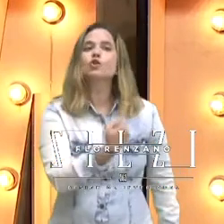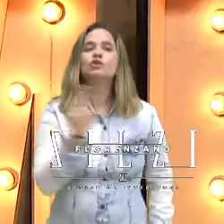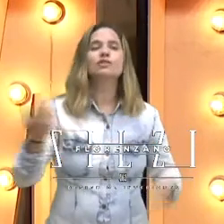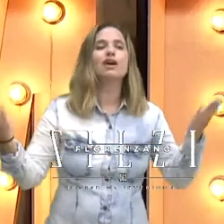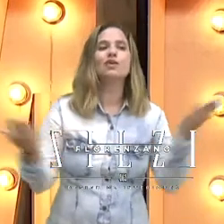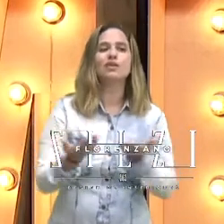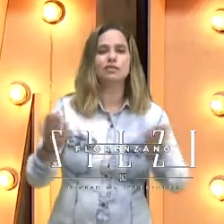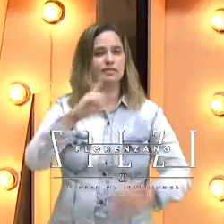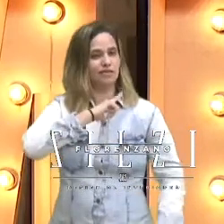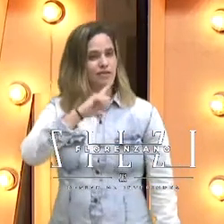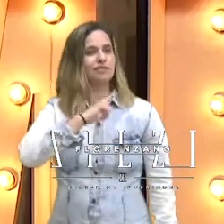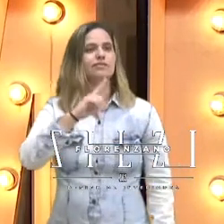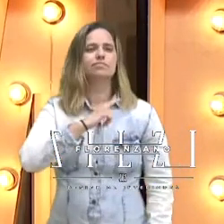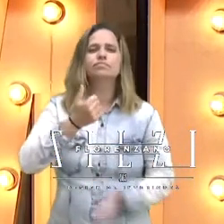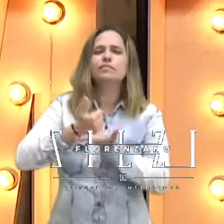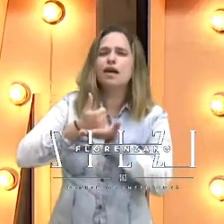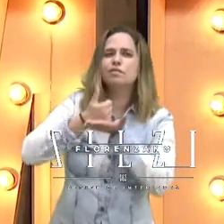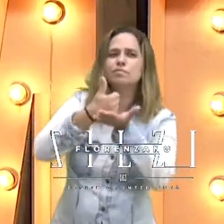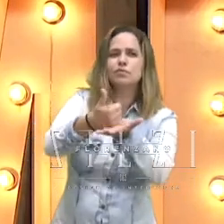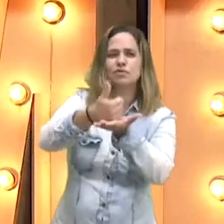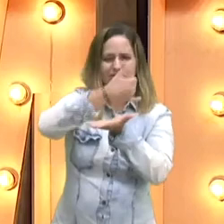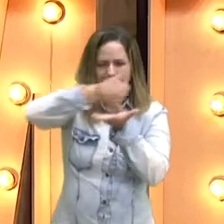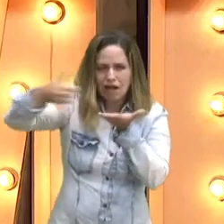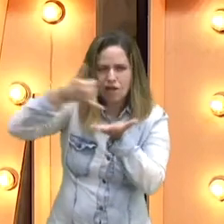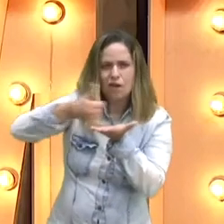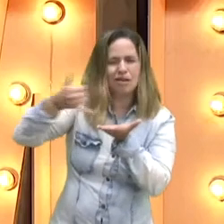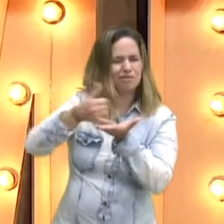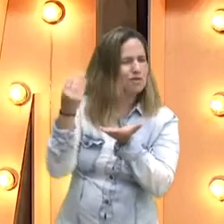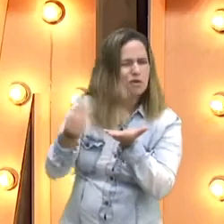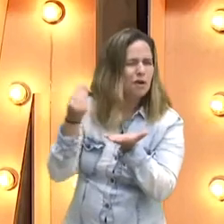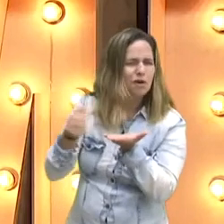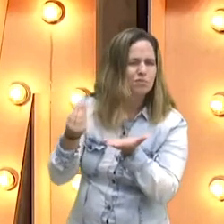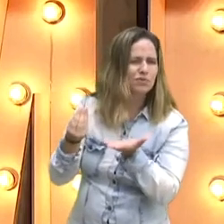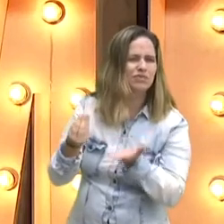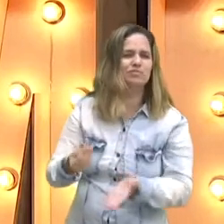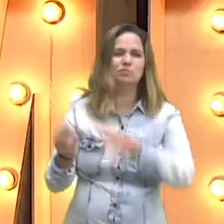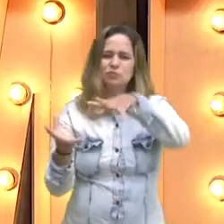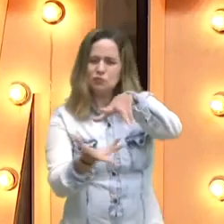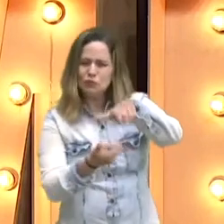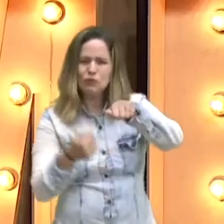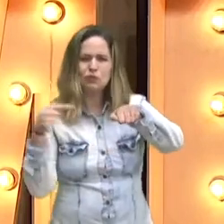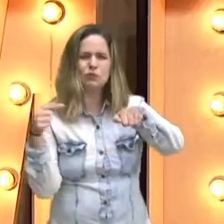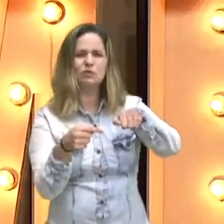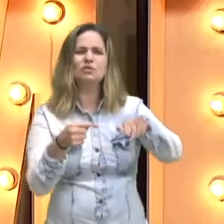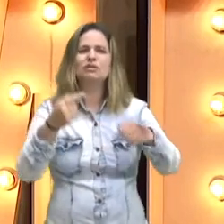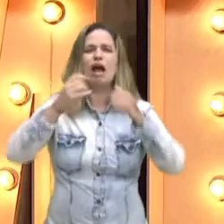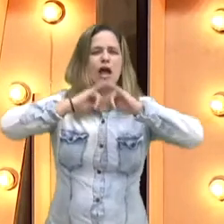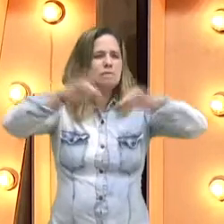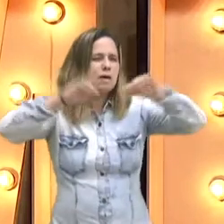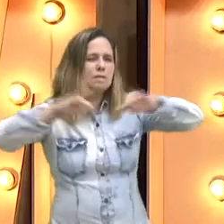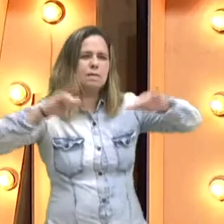apoio deliberado às drogas. No mundo inteiro, a pauta é legalização de